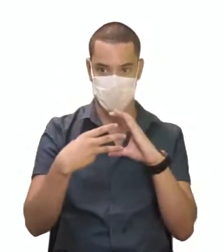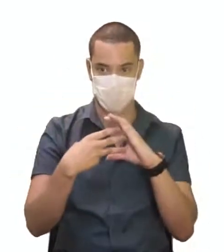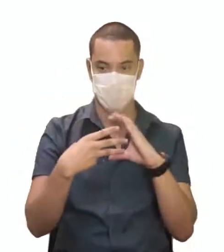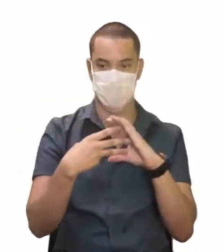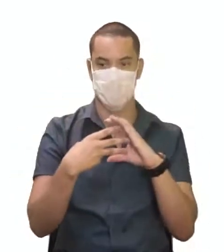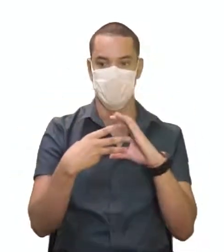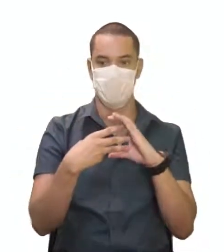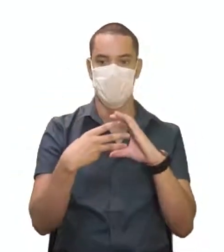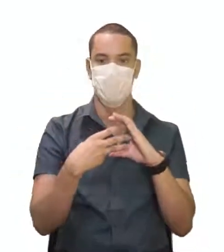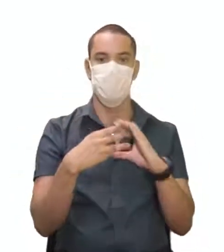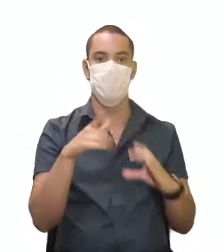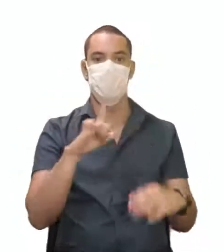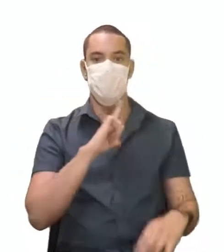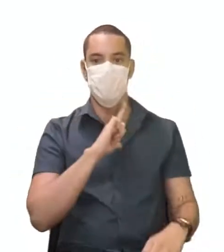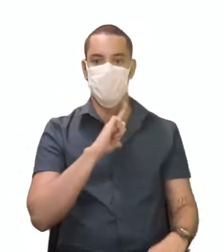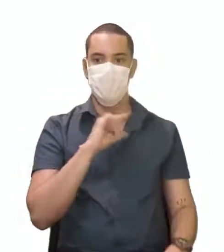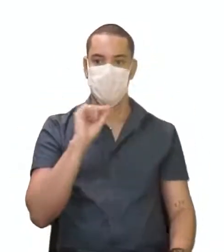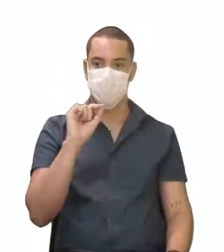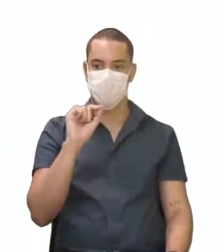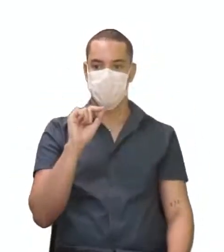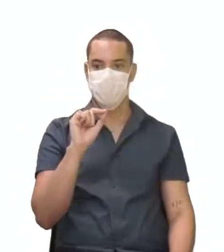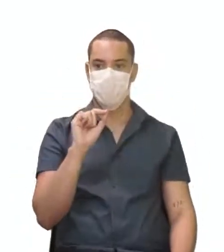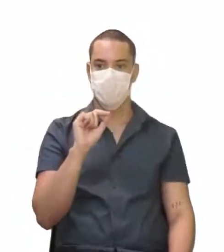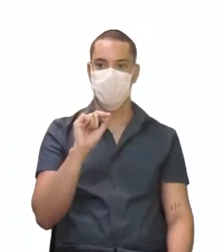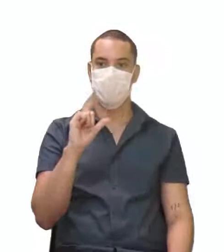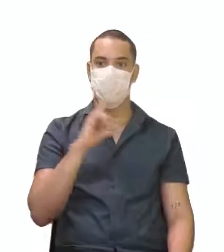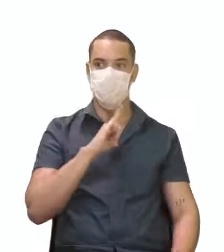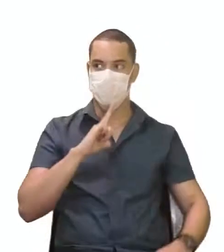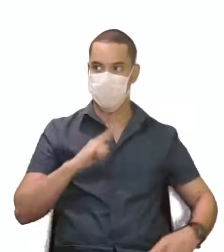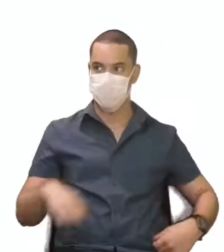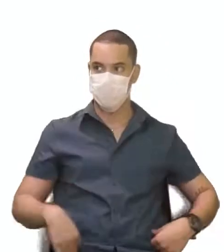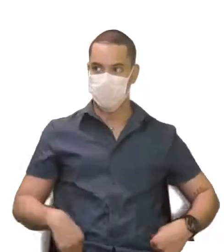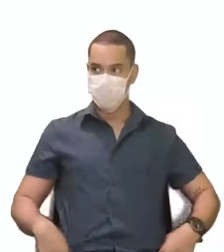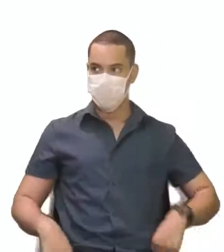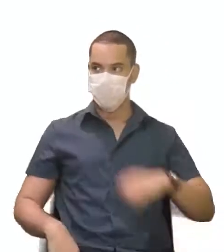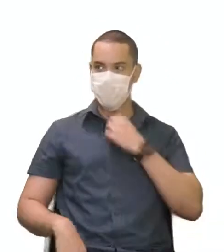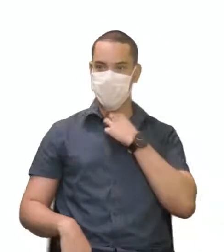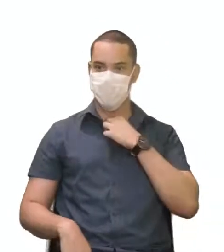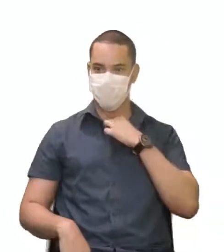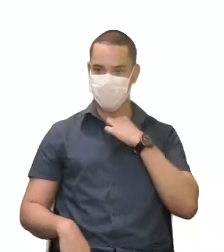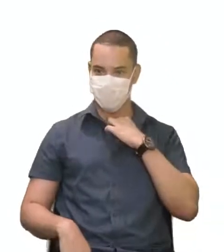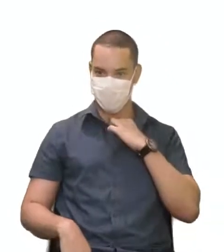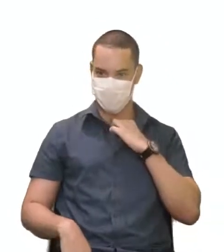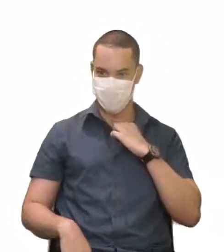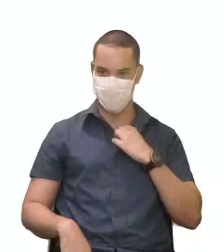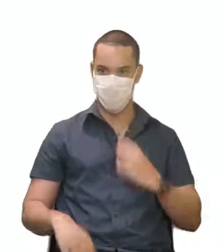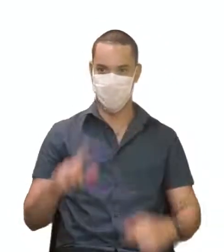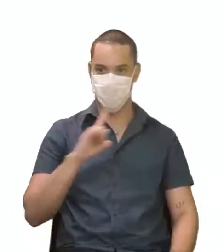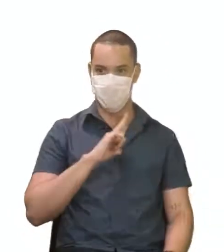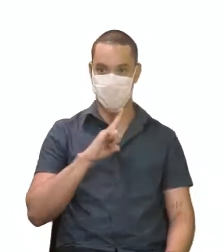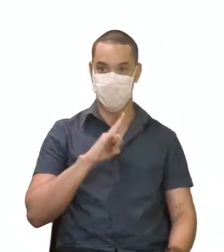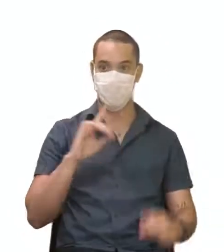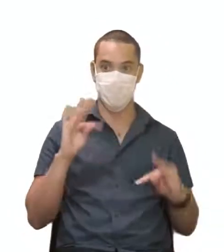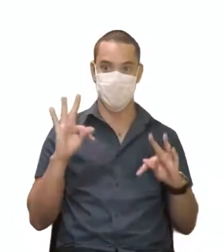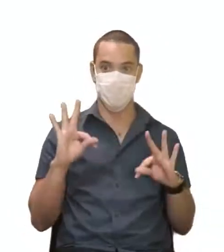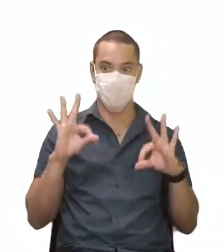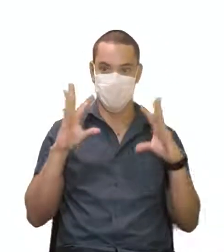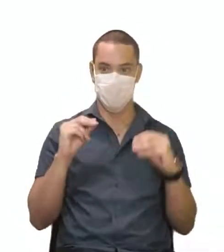Aqui você já tem, ó, o fuso mitótico, que surge a partir dos microtúbulos,